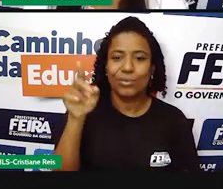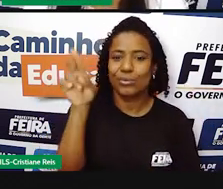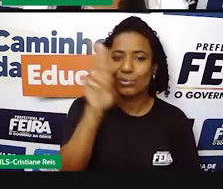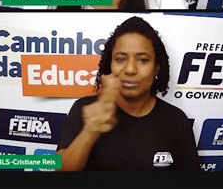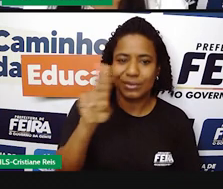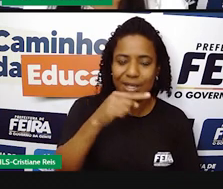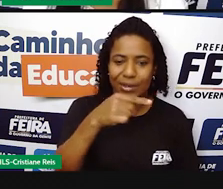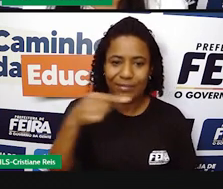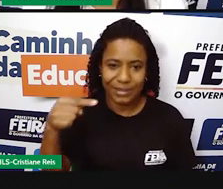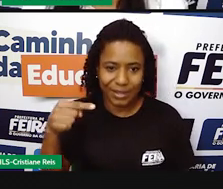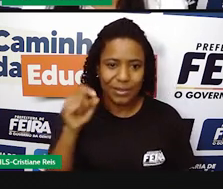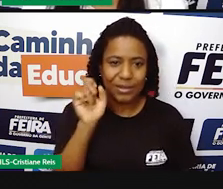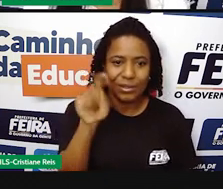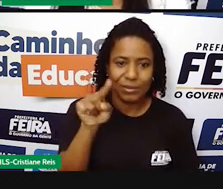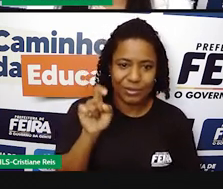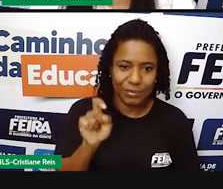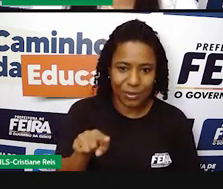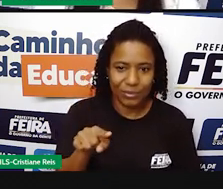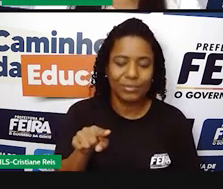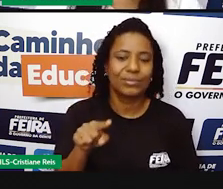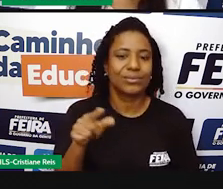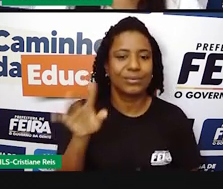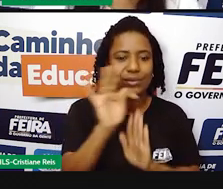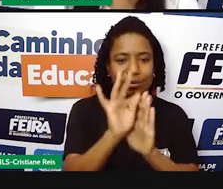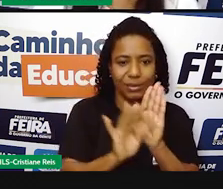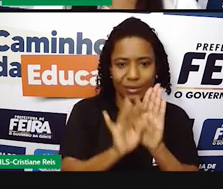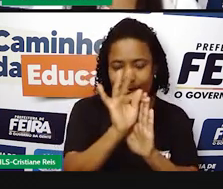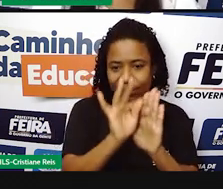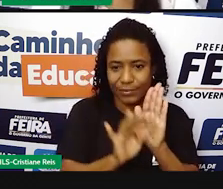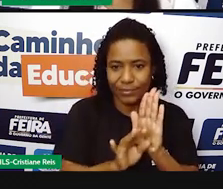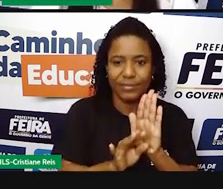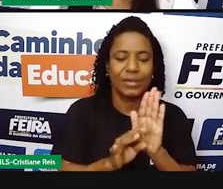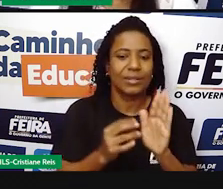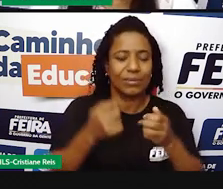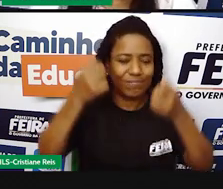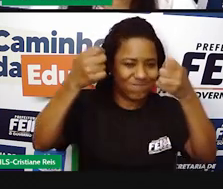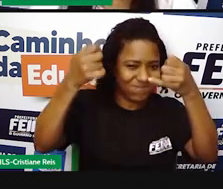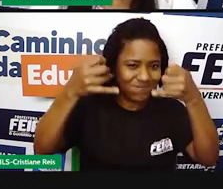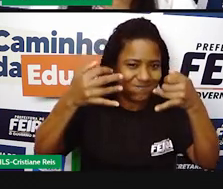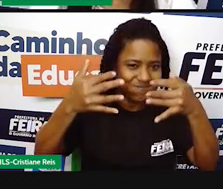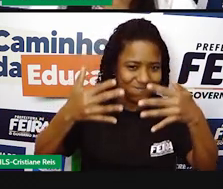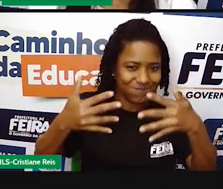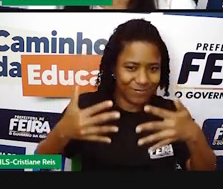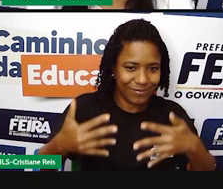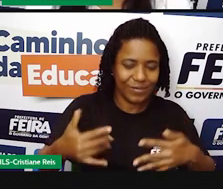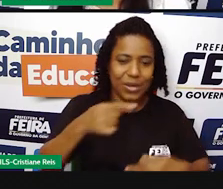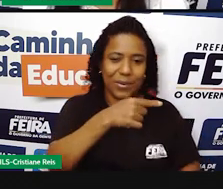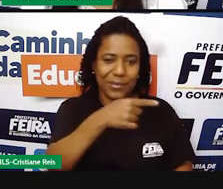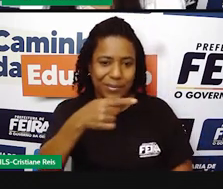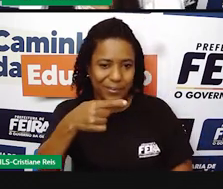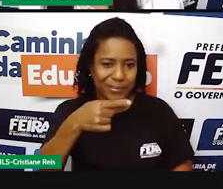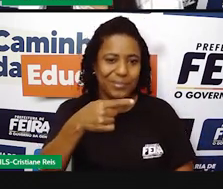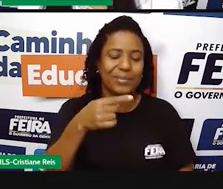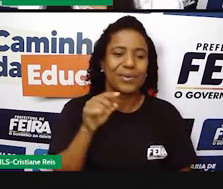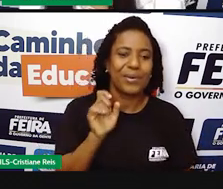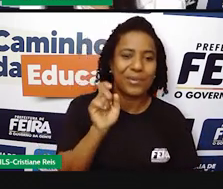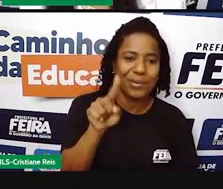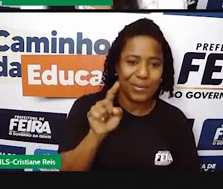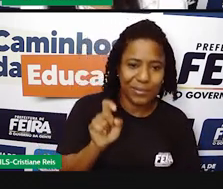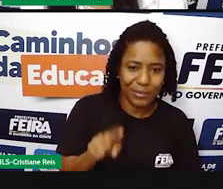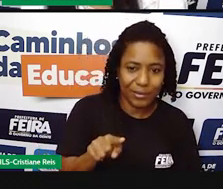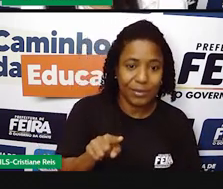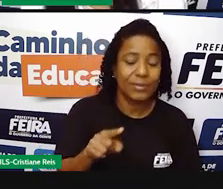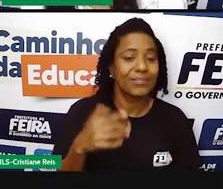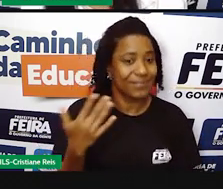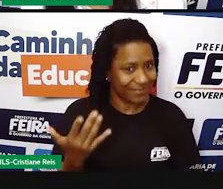dois pontos, por exemplo, no uso de textos narrativos para indicar as falas de personagens. Nos textos jornalísticos,